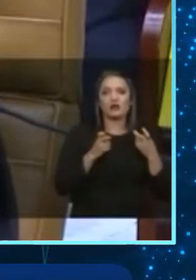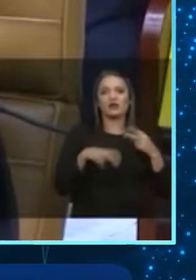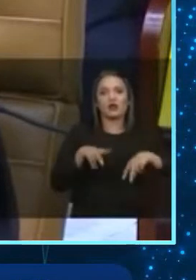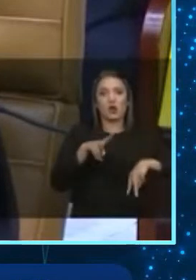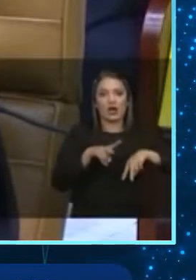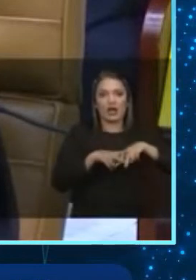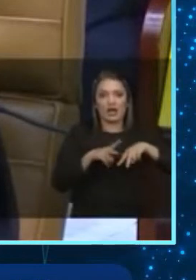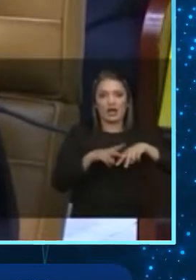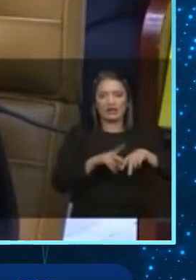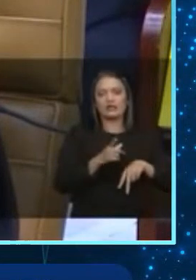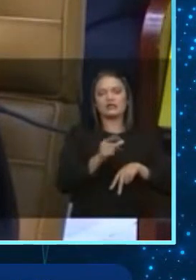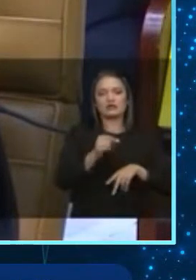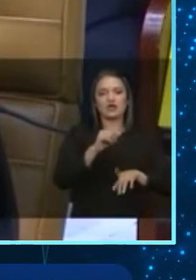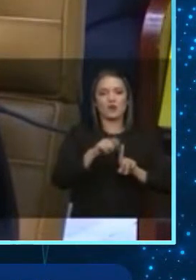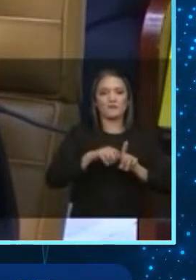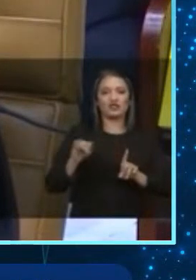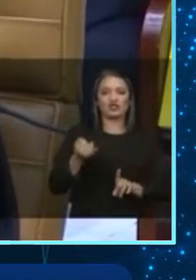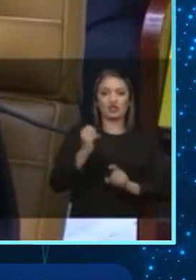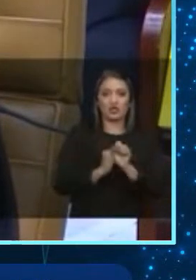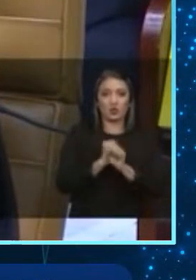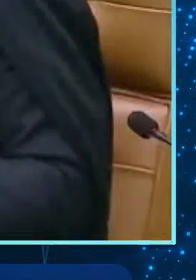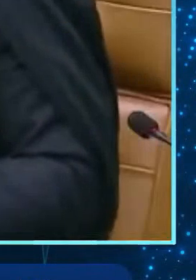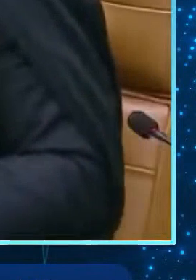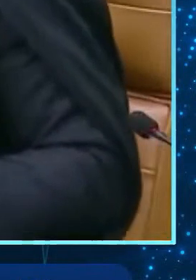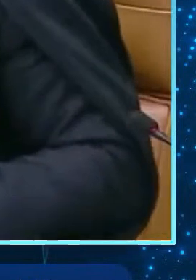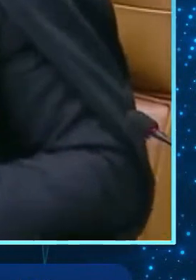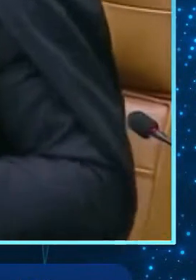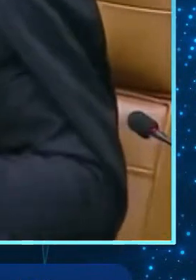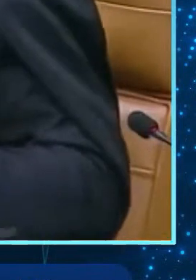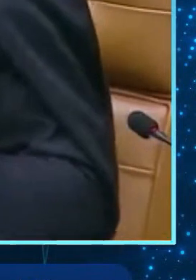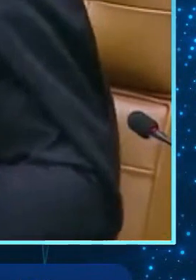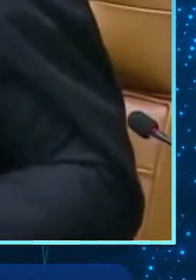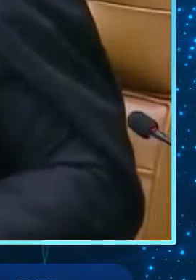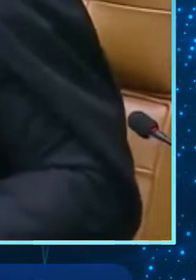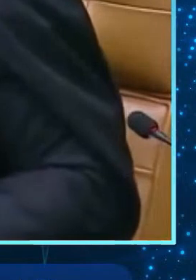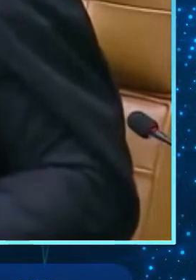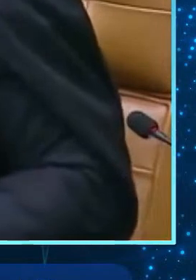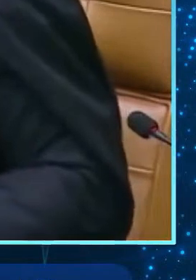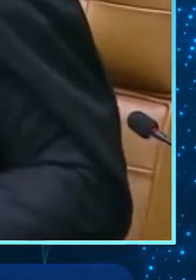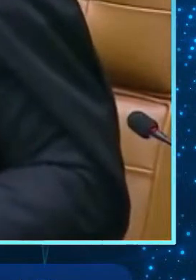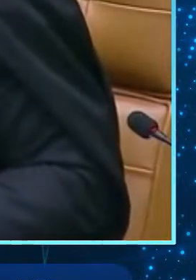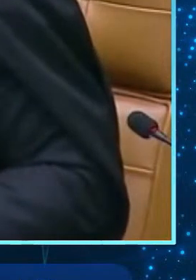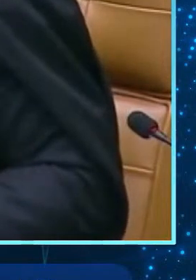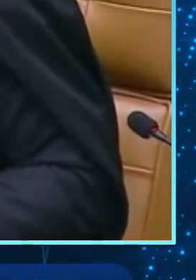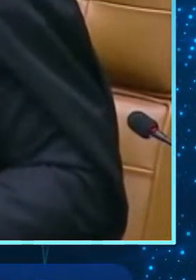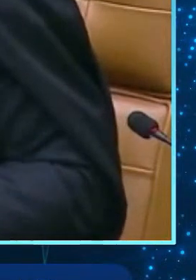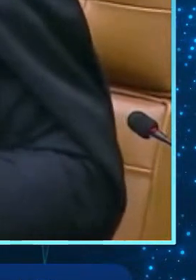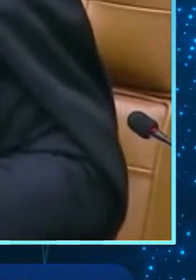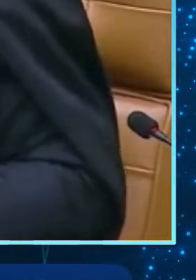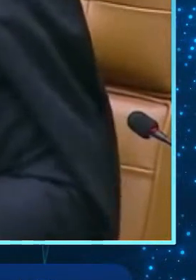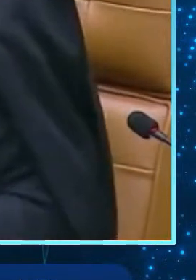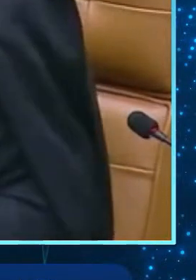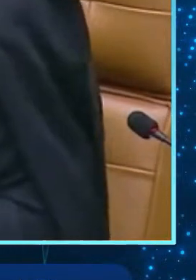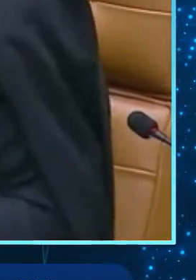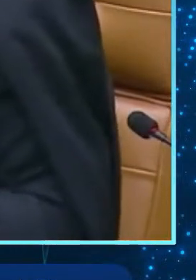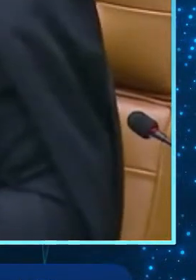Alcolumbre cumpra pelo menos o que aconteceu da vez passada, ou agora tudo vai mudar e o Senado vai continuar